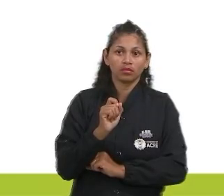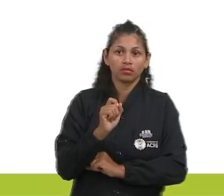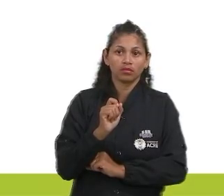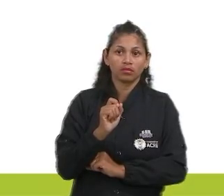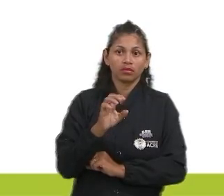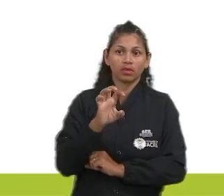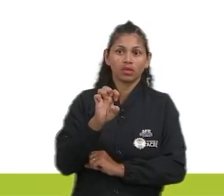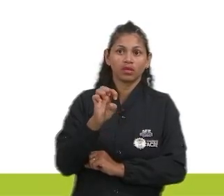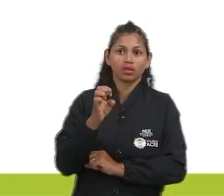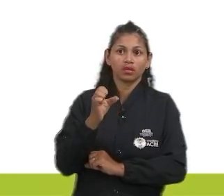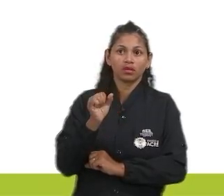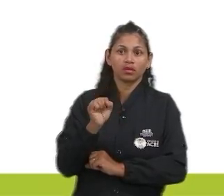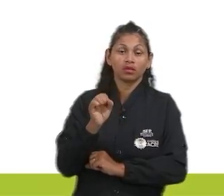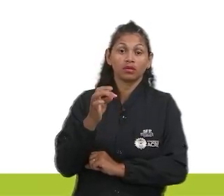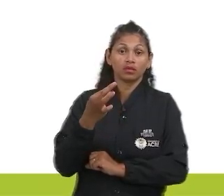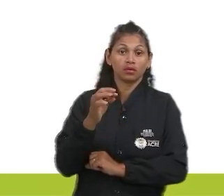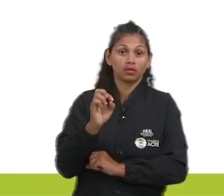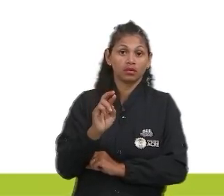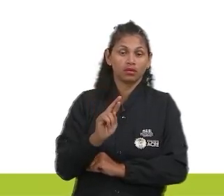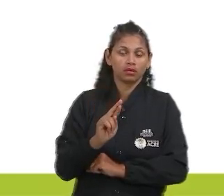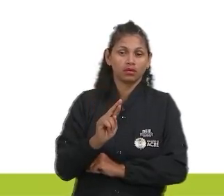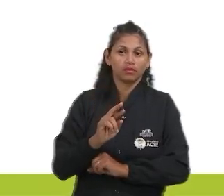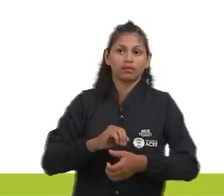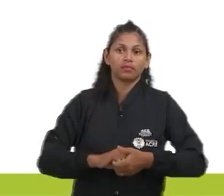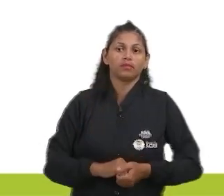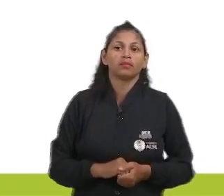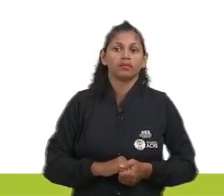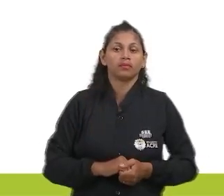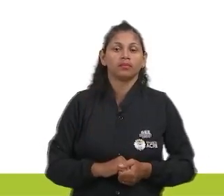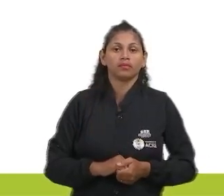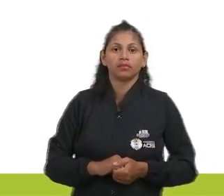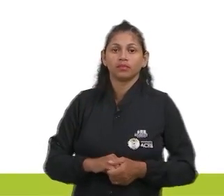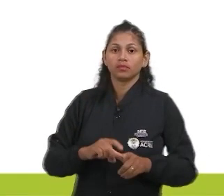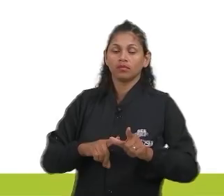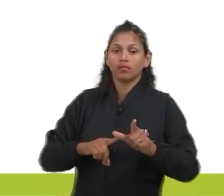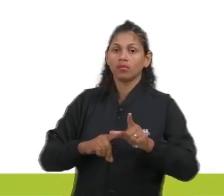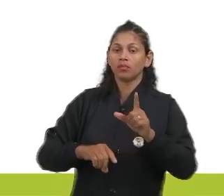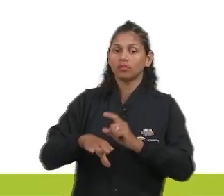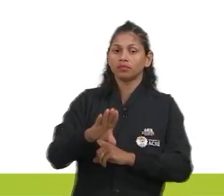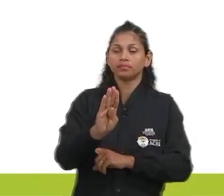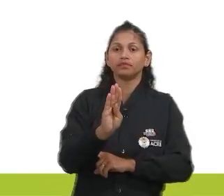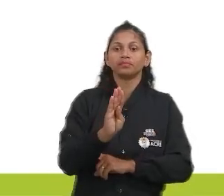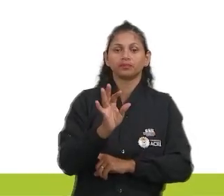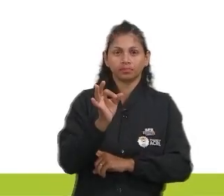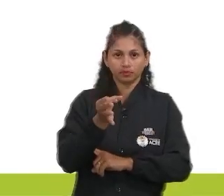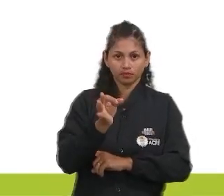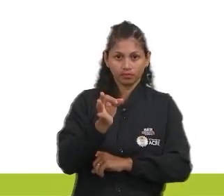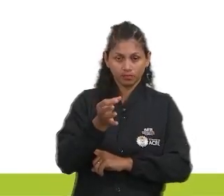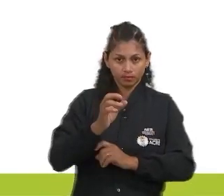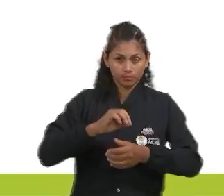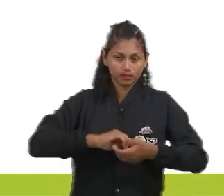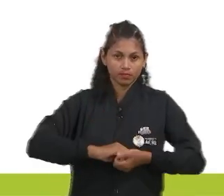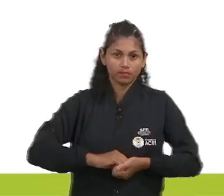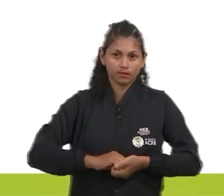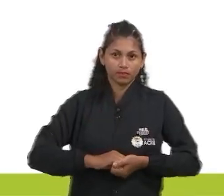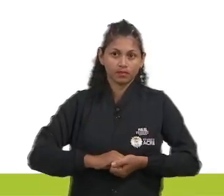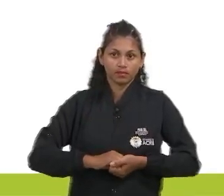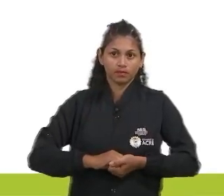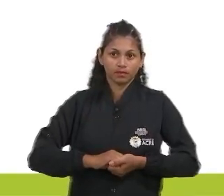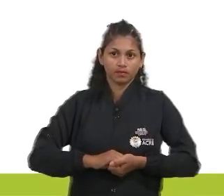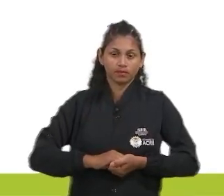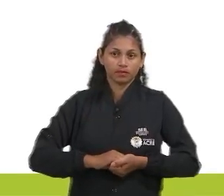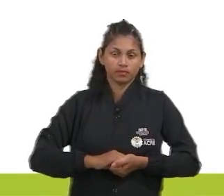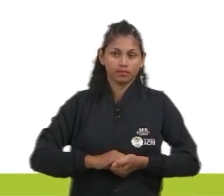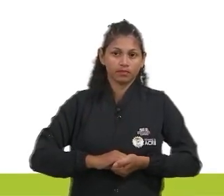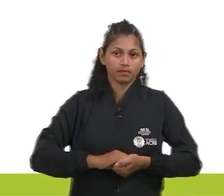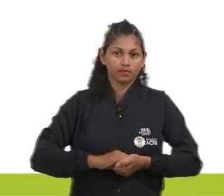éster. Então, o biodiesel, presente aqui na estrutura, ele tem a